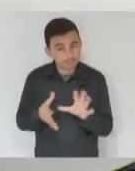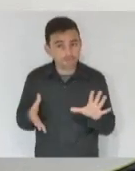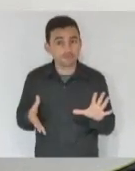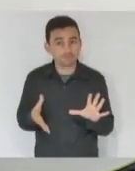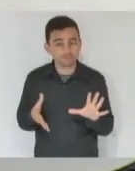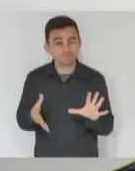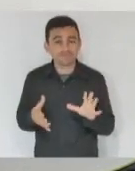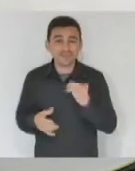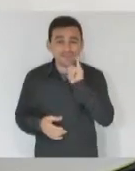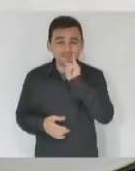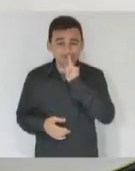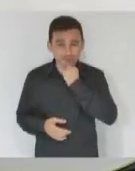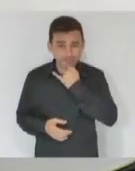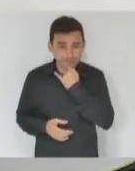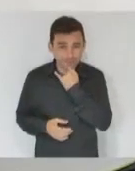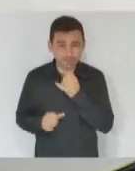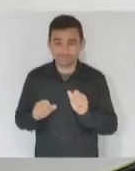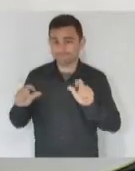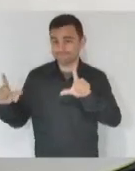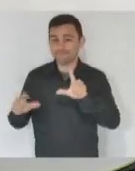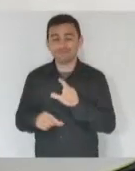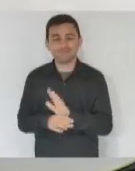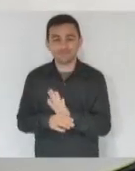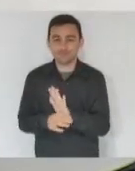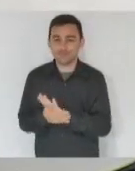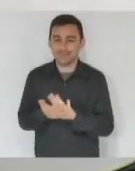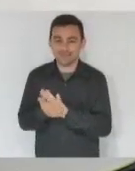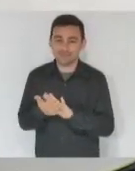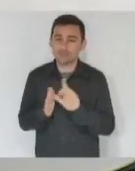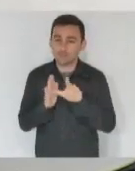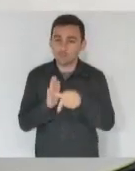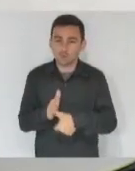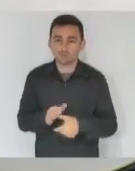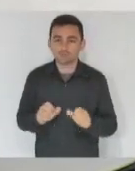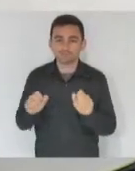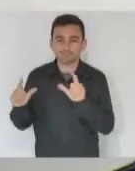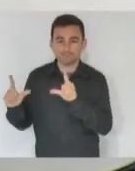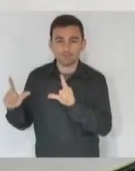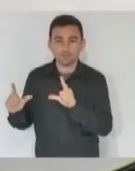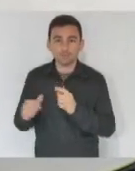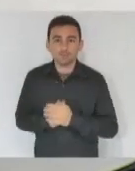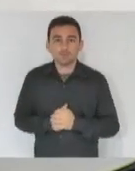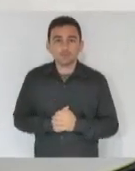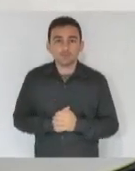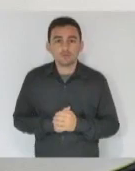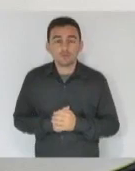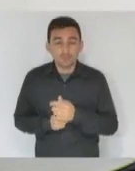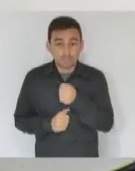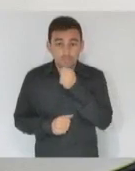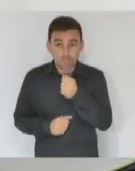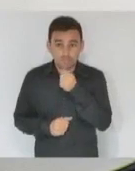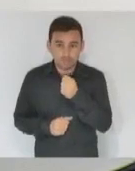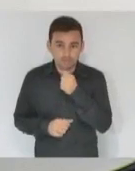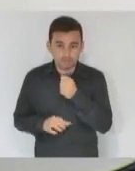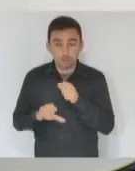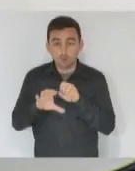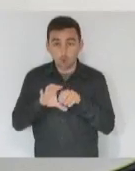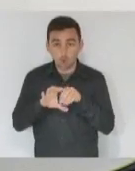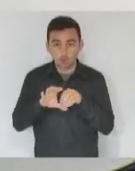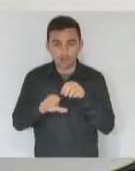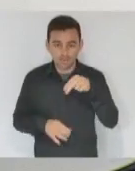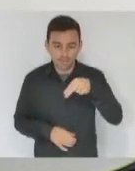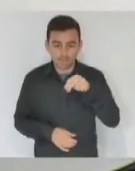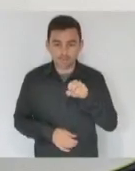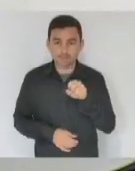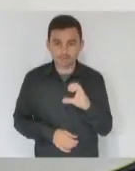consegue colocar o vídeo, deu problema técnico, a gente coloca na sequência a reportagem da NSC